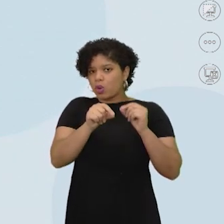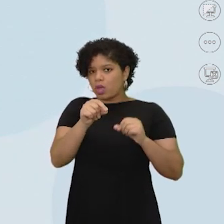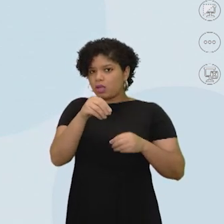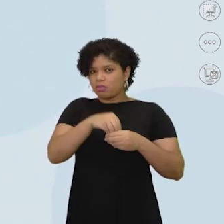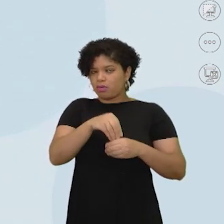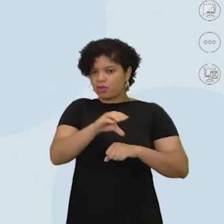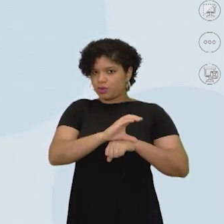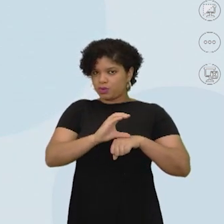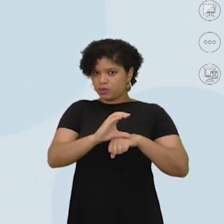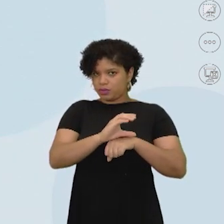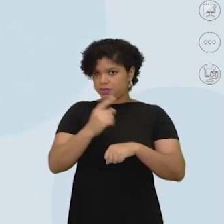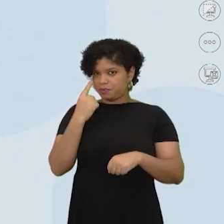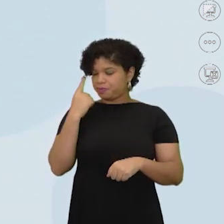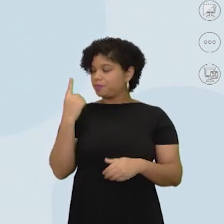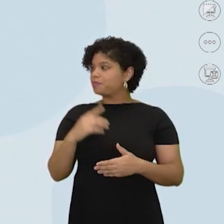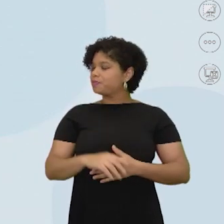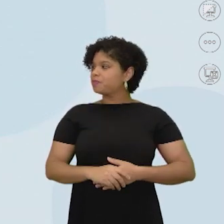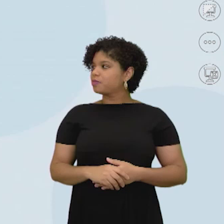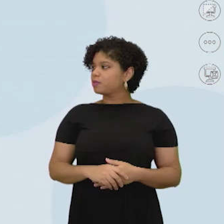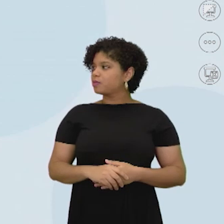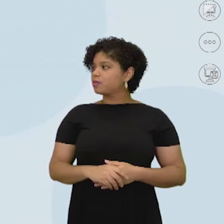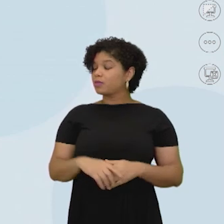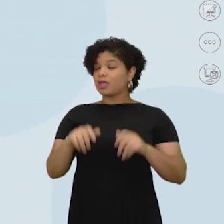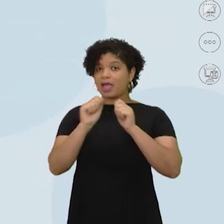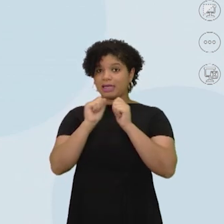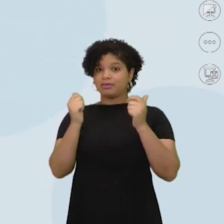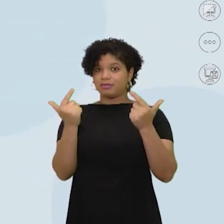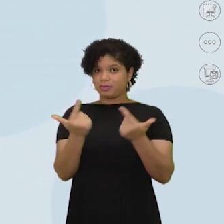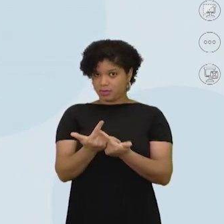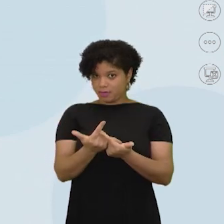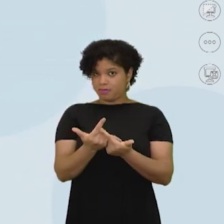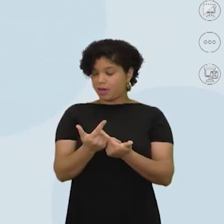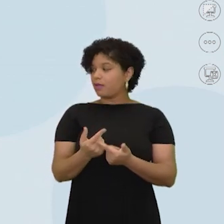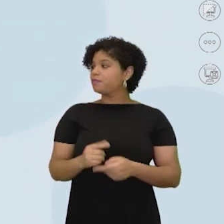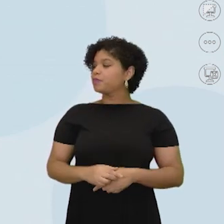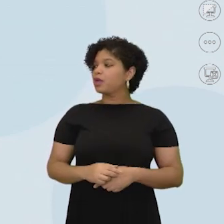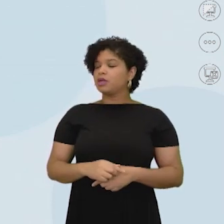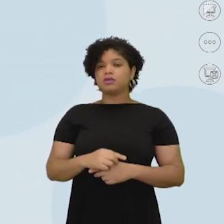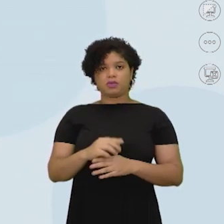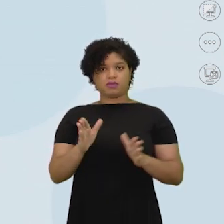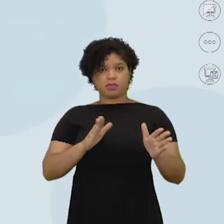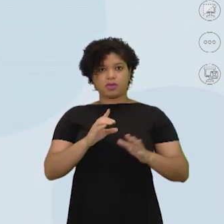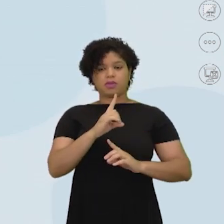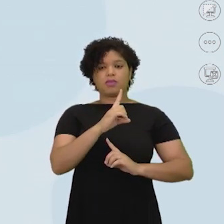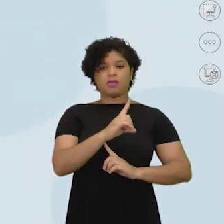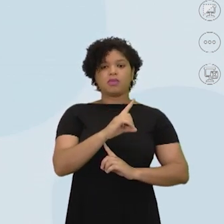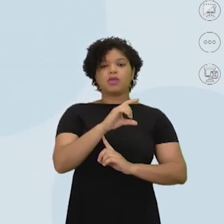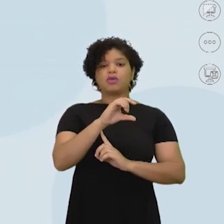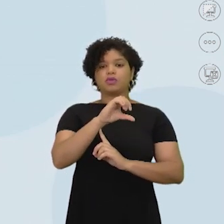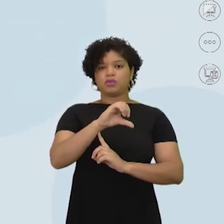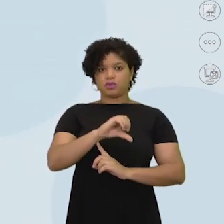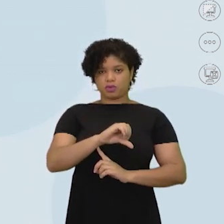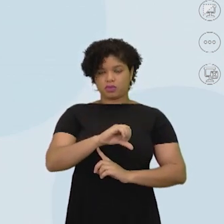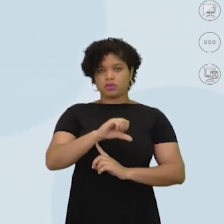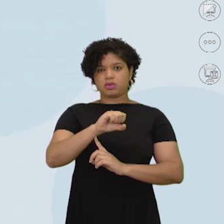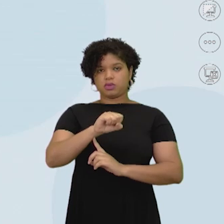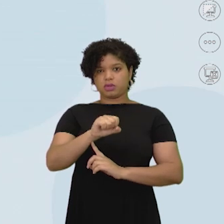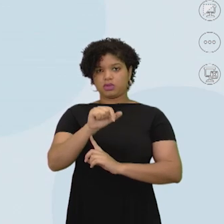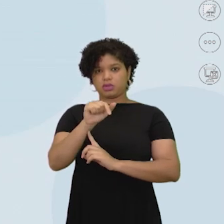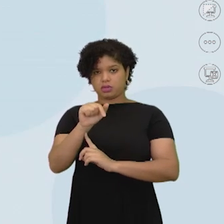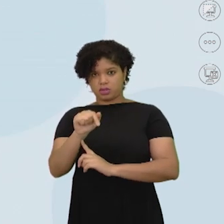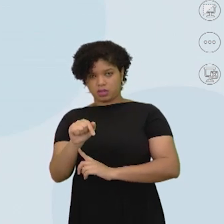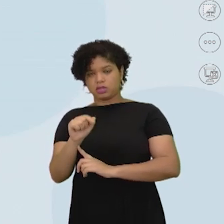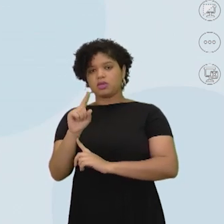Constituição. Então, vamos lá. A Assembleia Nacional Constituinte de 87 e 88 oportunizou a participação política ao